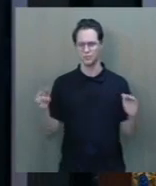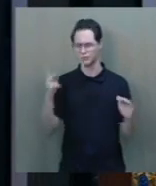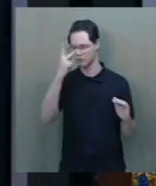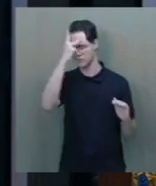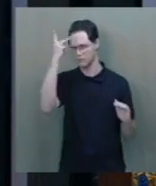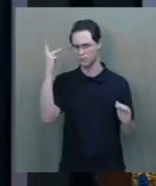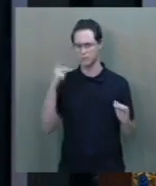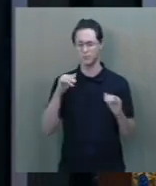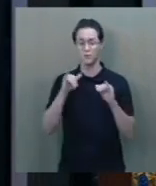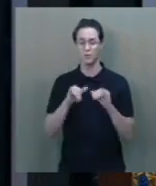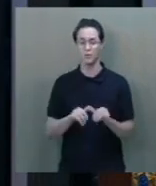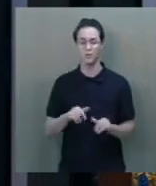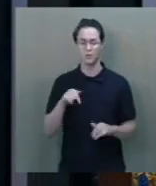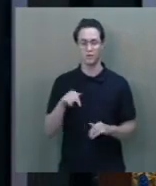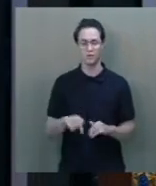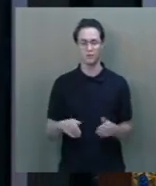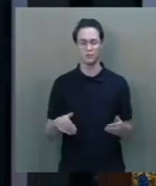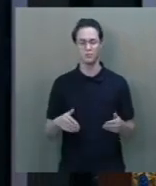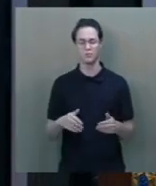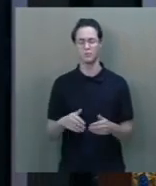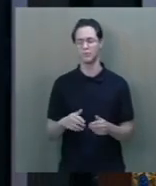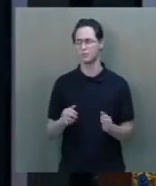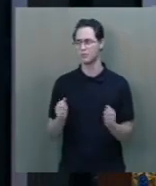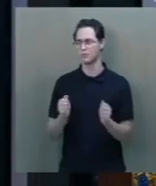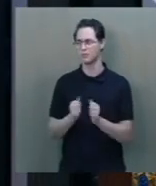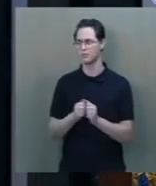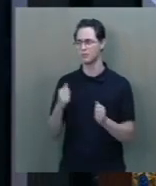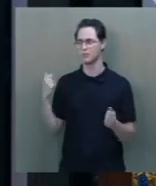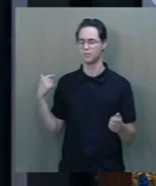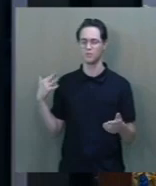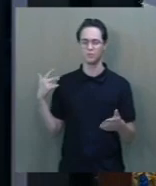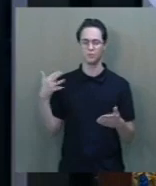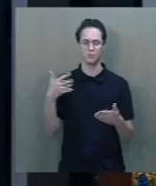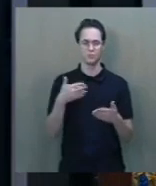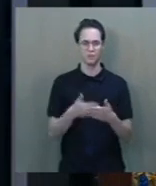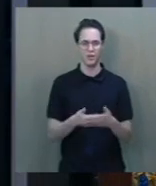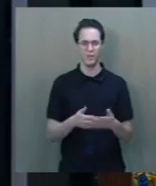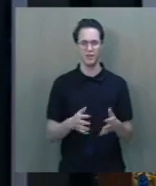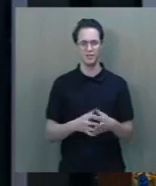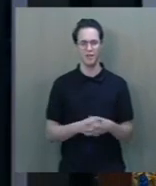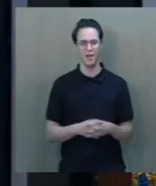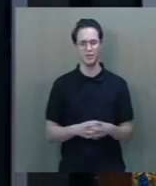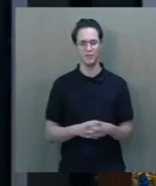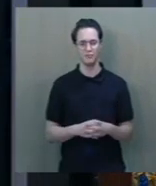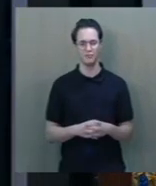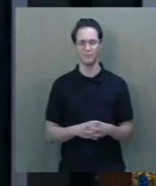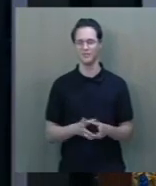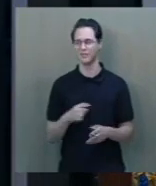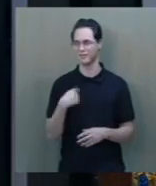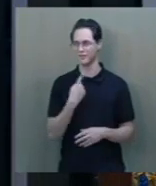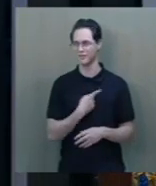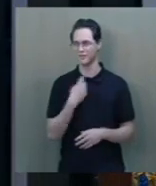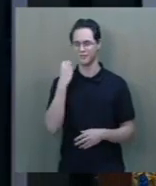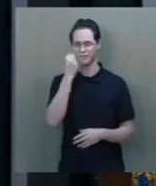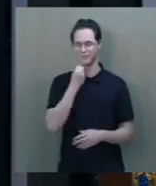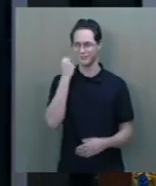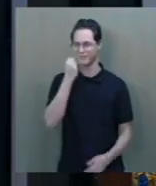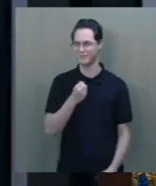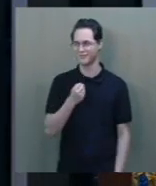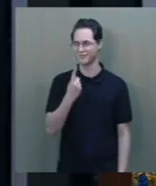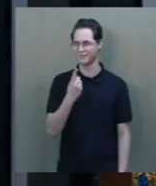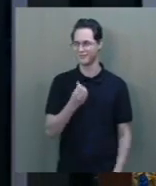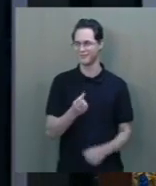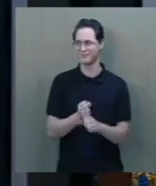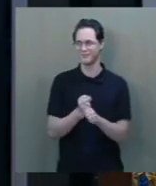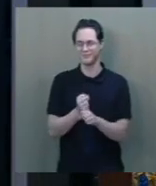e com o Brasil, são fruto de uma história de palavra e de respeito. Fui senadora por 16 anos, graças